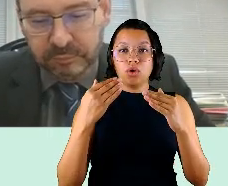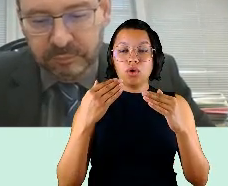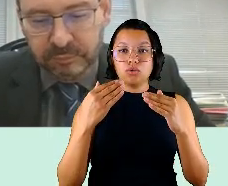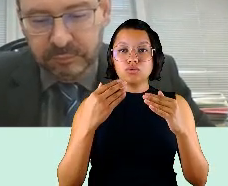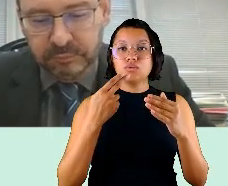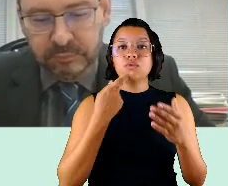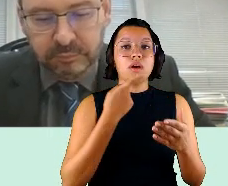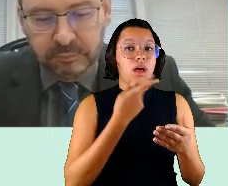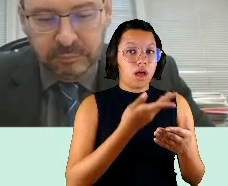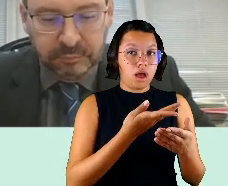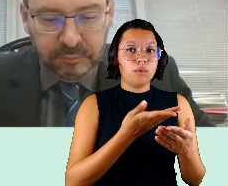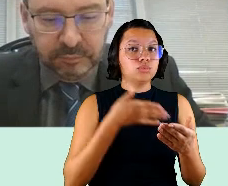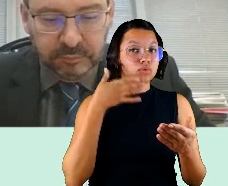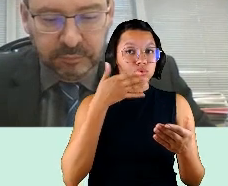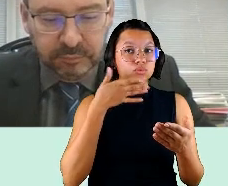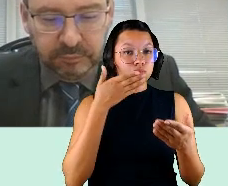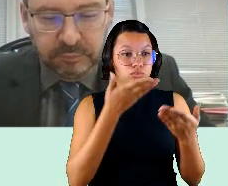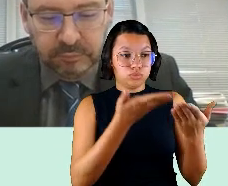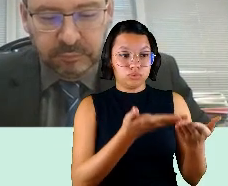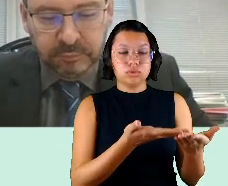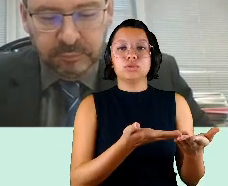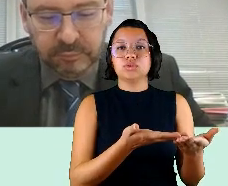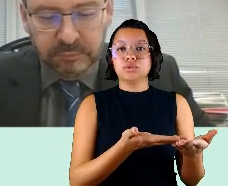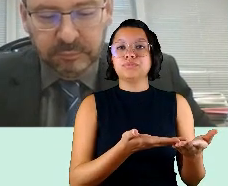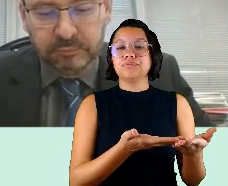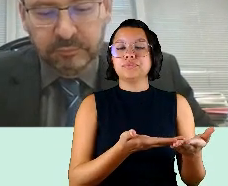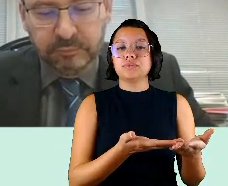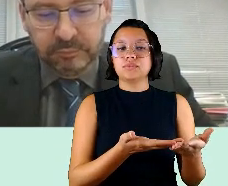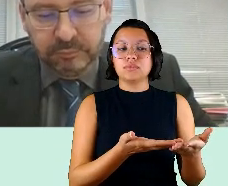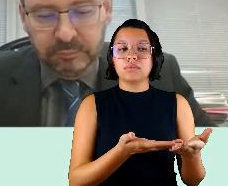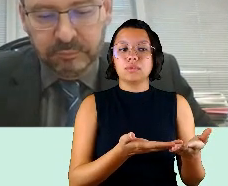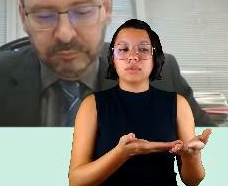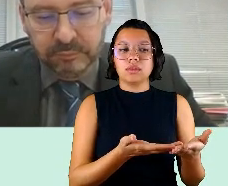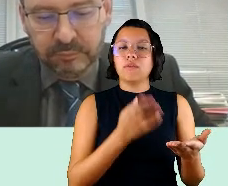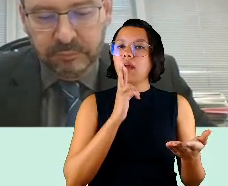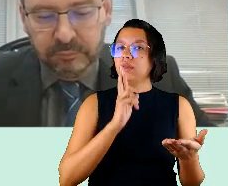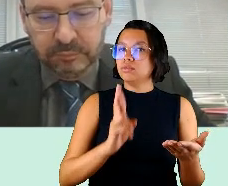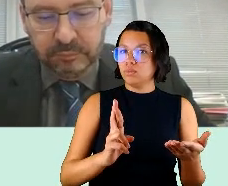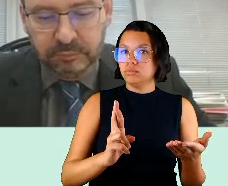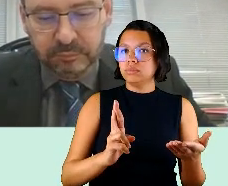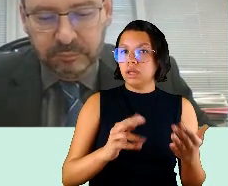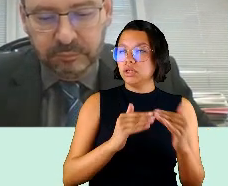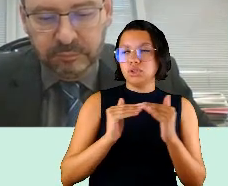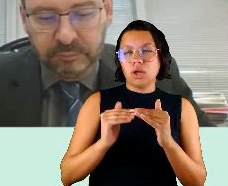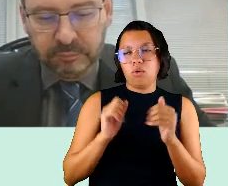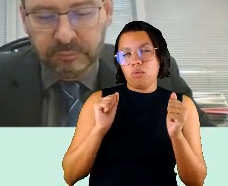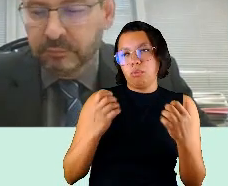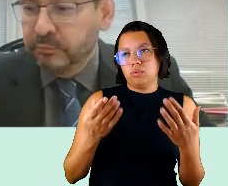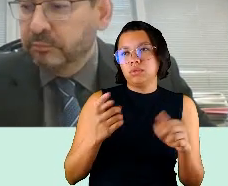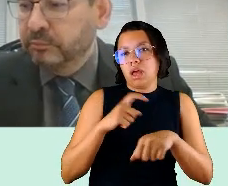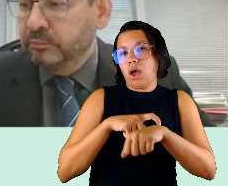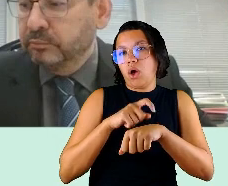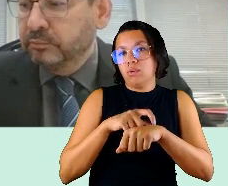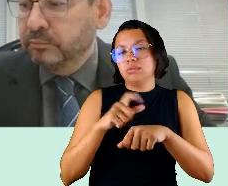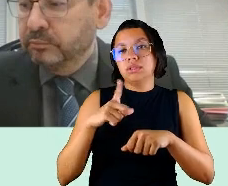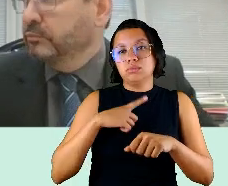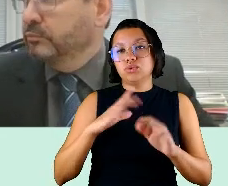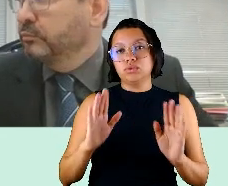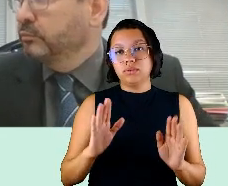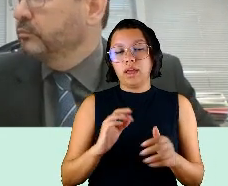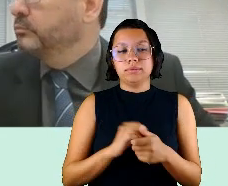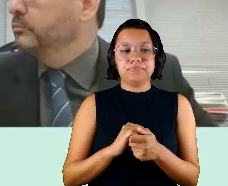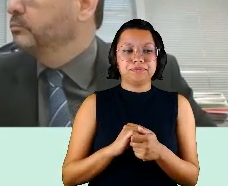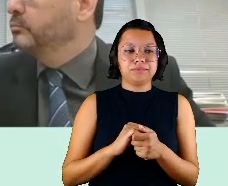essas perguntas à doutora Marisa, que as responderá na medida do possível, se o tempo o